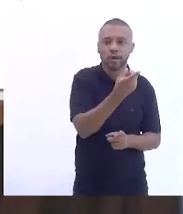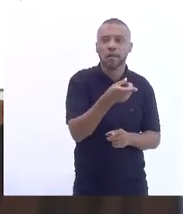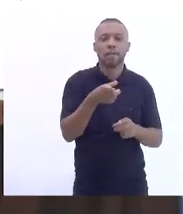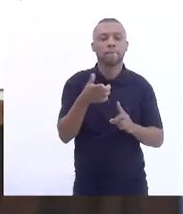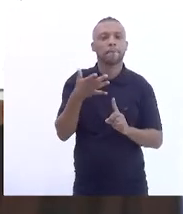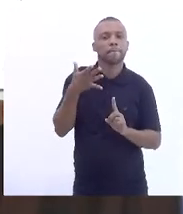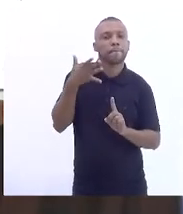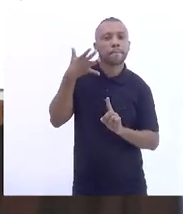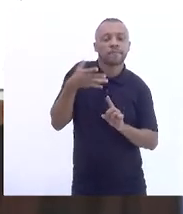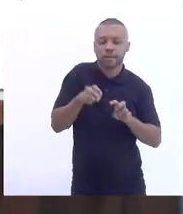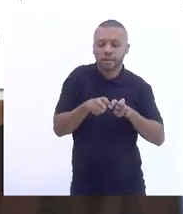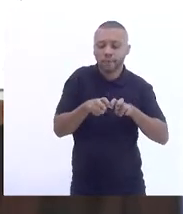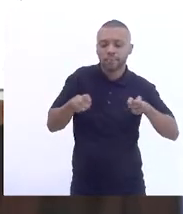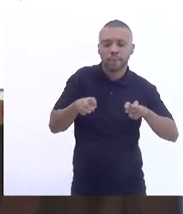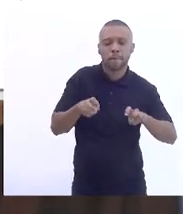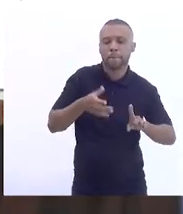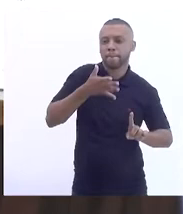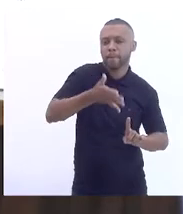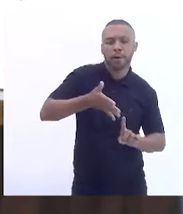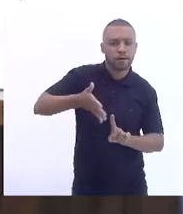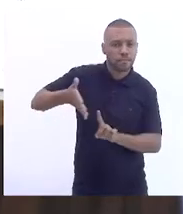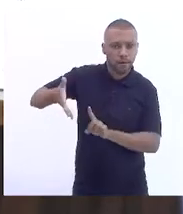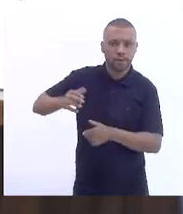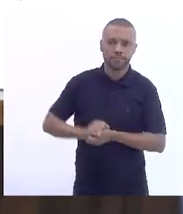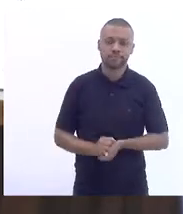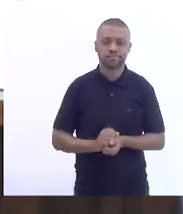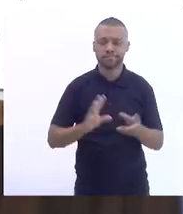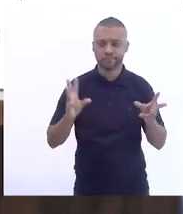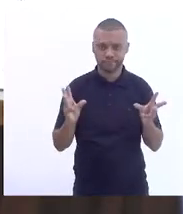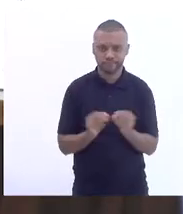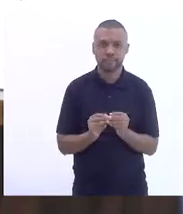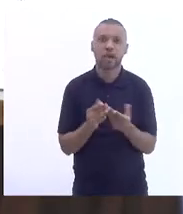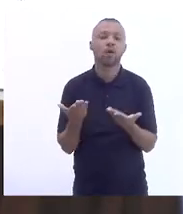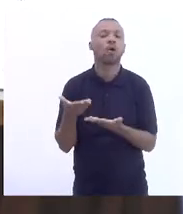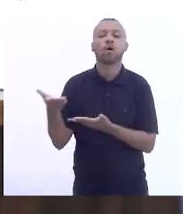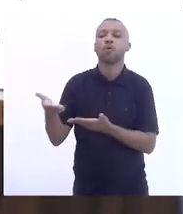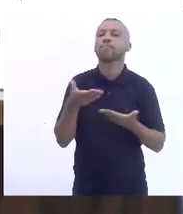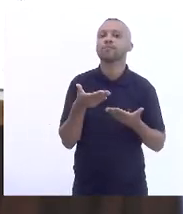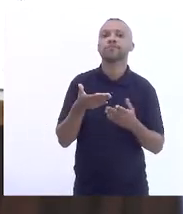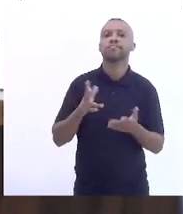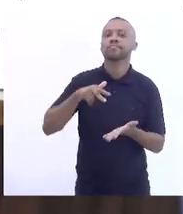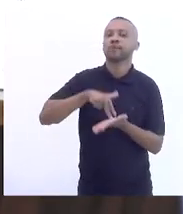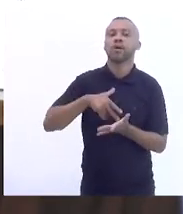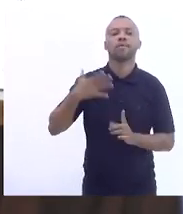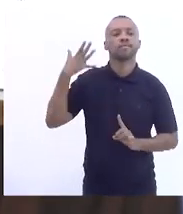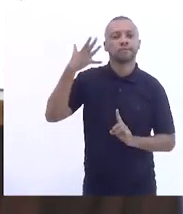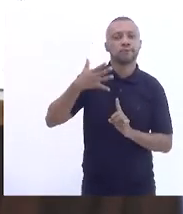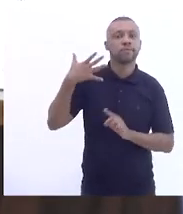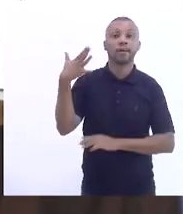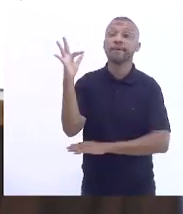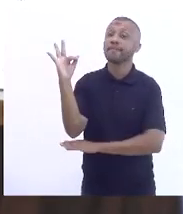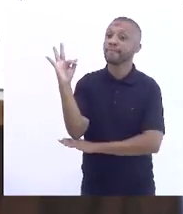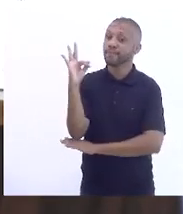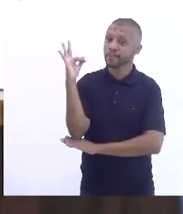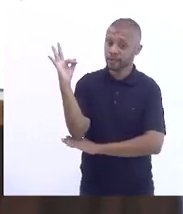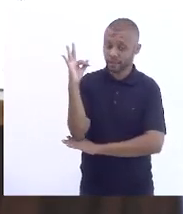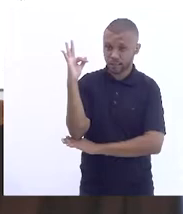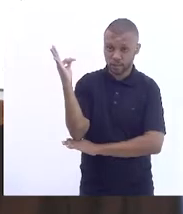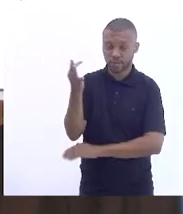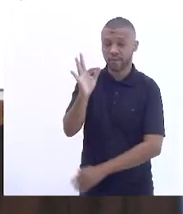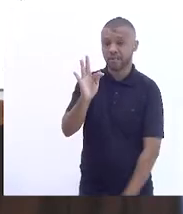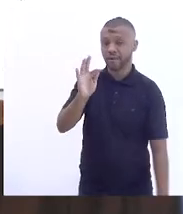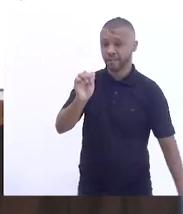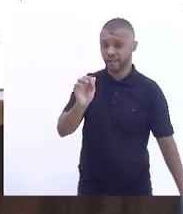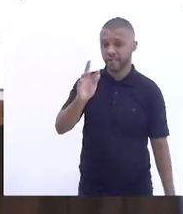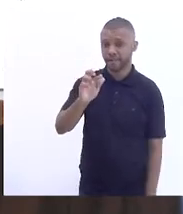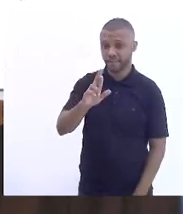mesa é tão chama agora para fazer o uso da palavra a Federação de favelas faferj